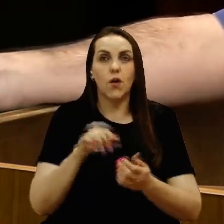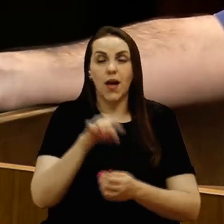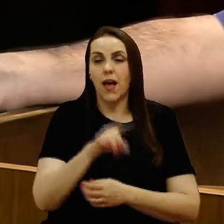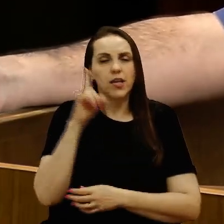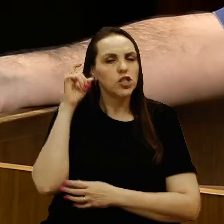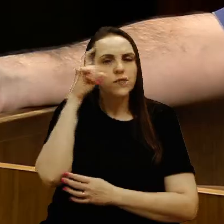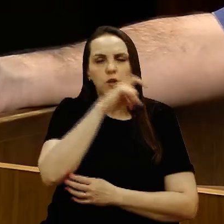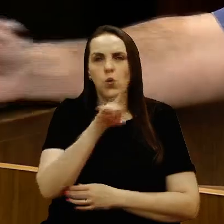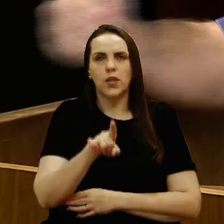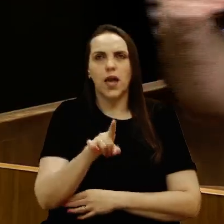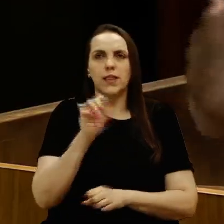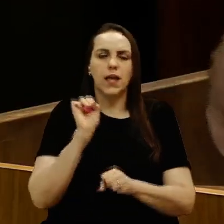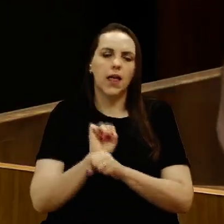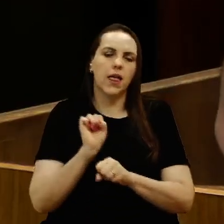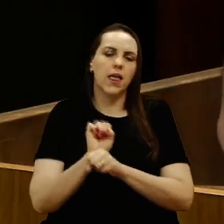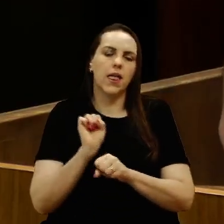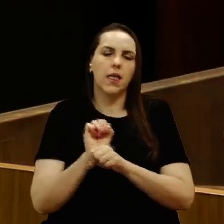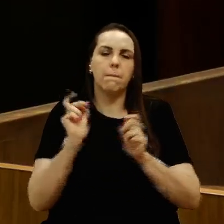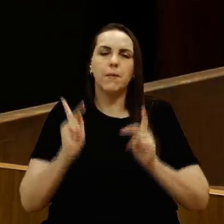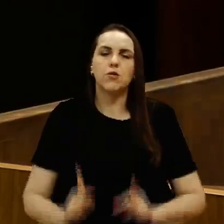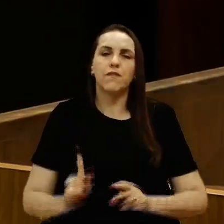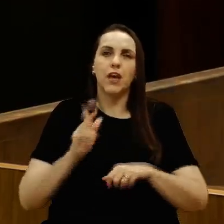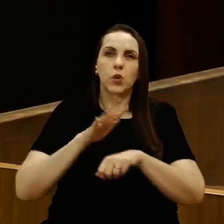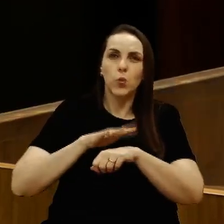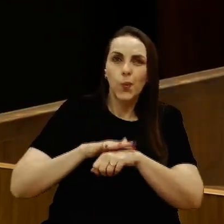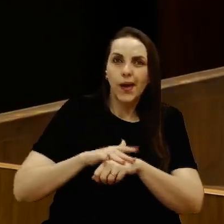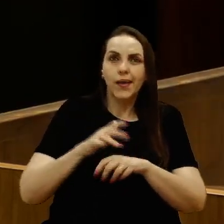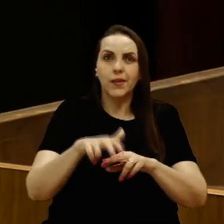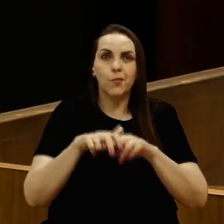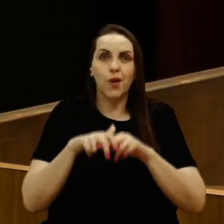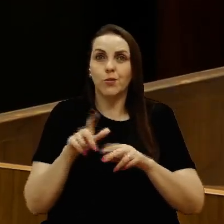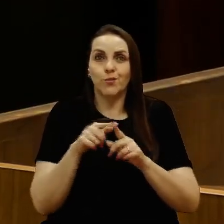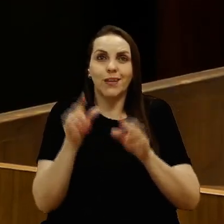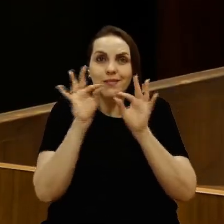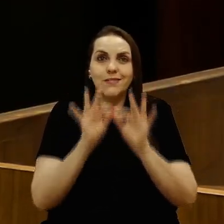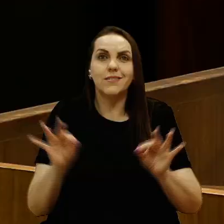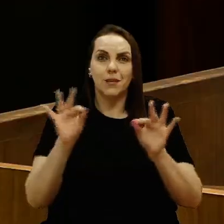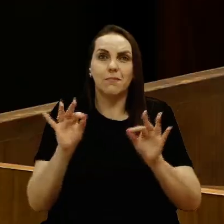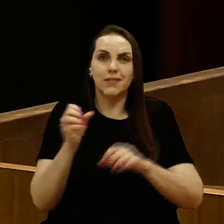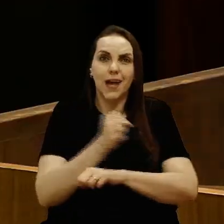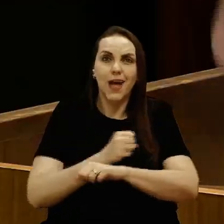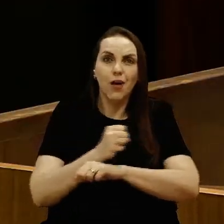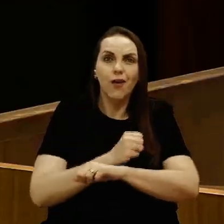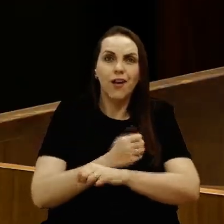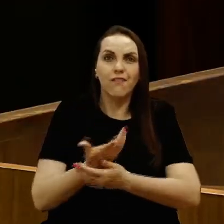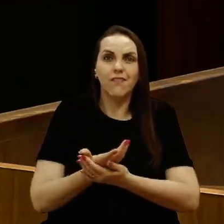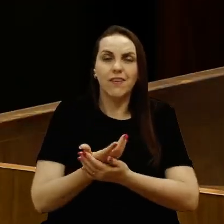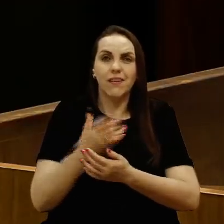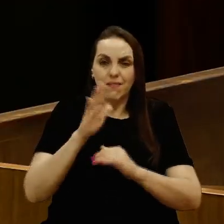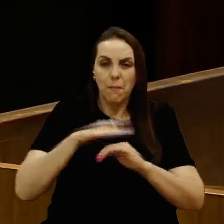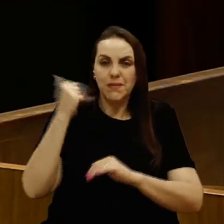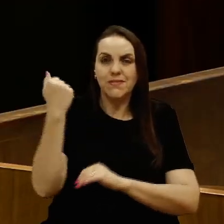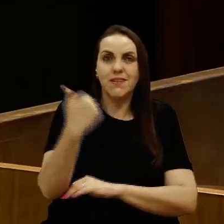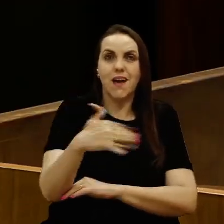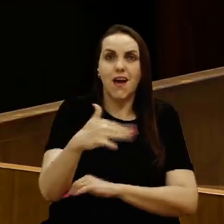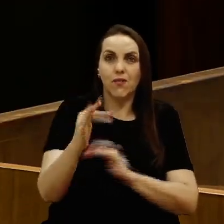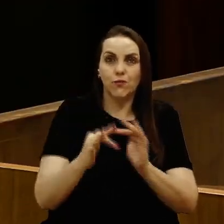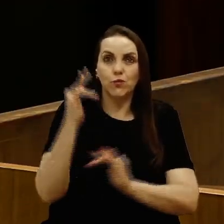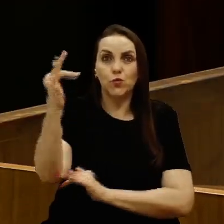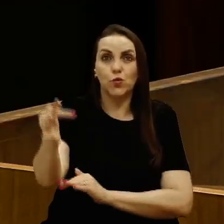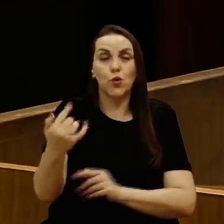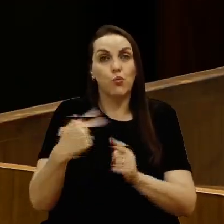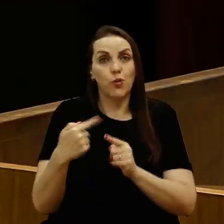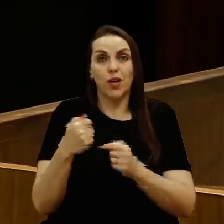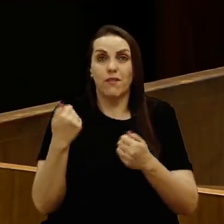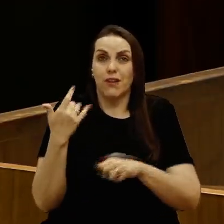pessoas adoecerem por não ter um simples exame de ecografia. Aí tu vai aumentar o custo lá na frente, porque o cara vai entrar